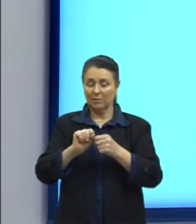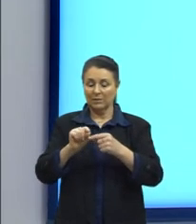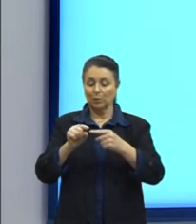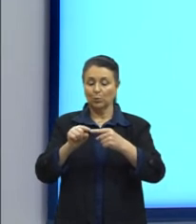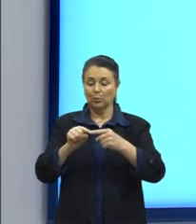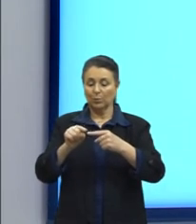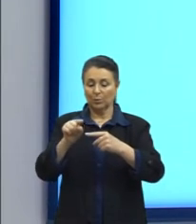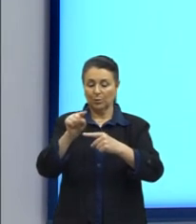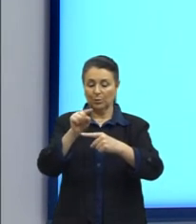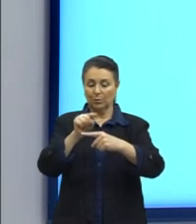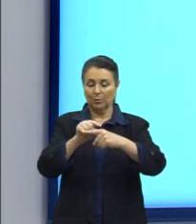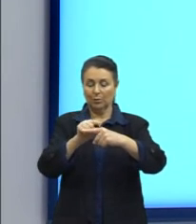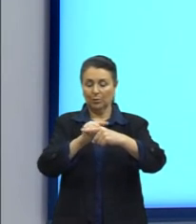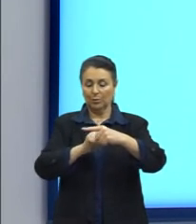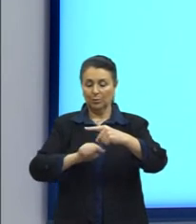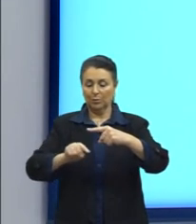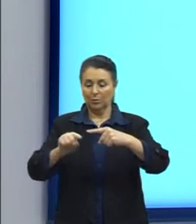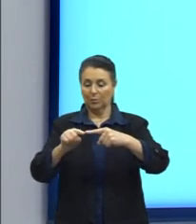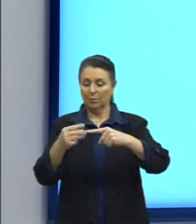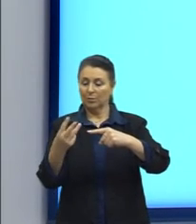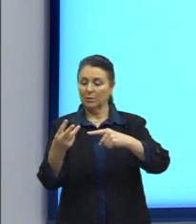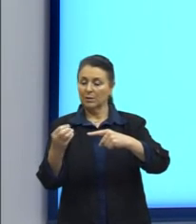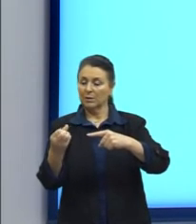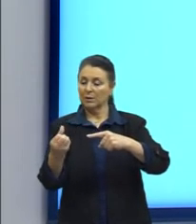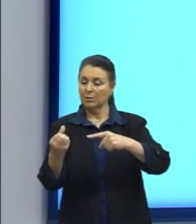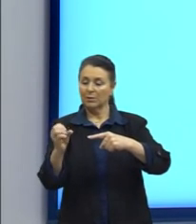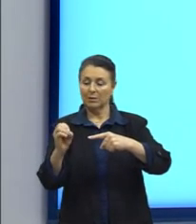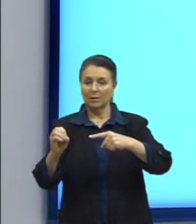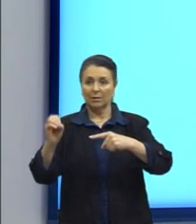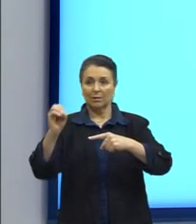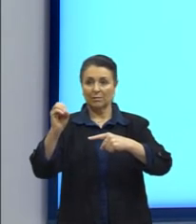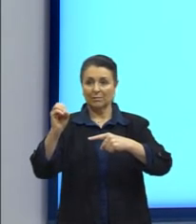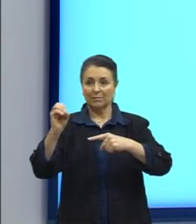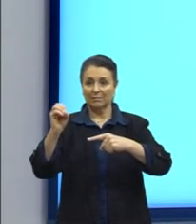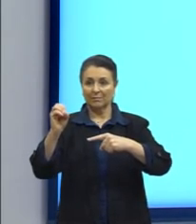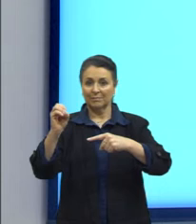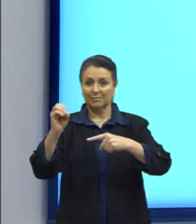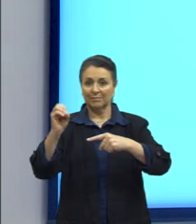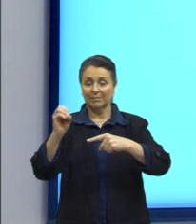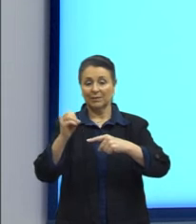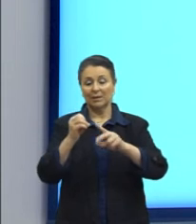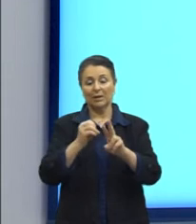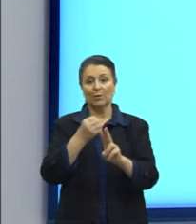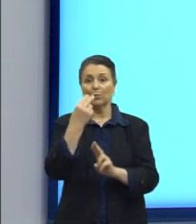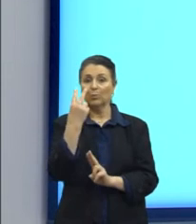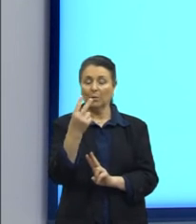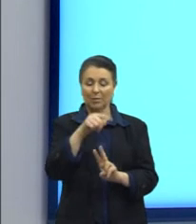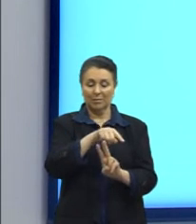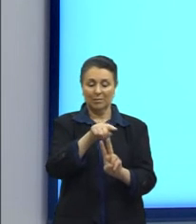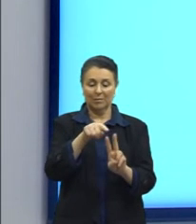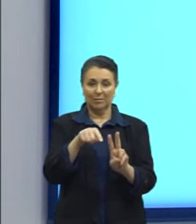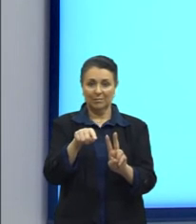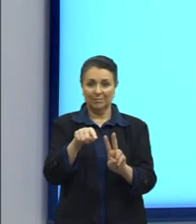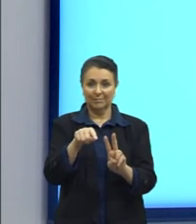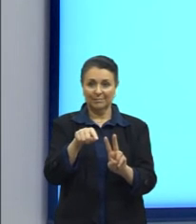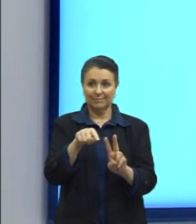completa a gente vai ter o quê 360 graus né que é equivalente a Dois pi